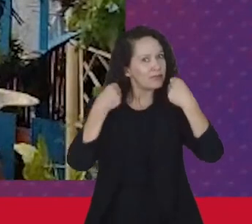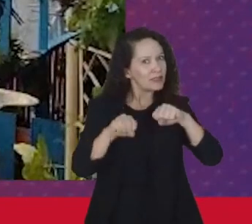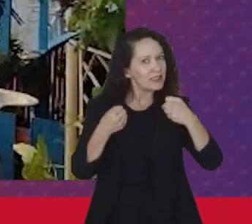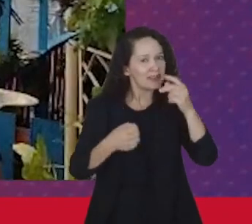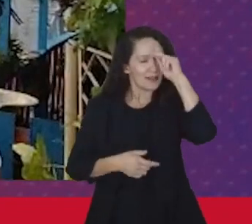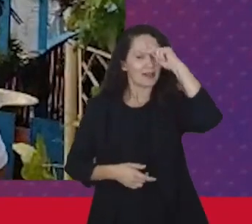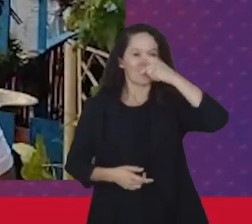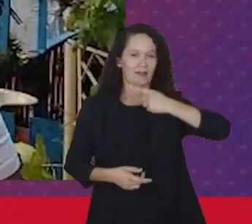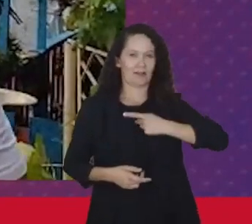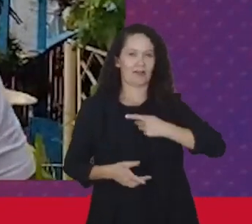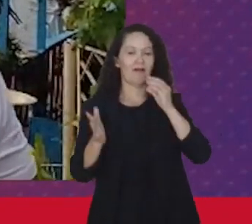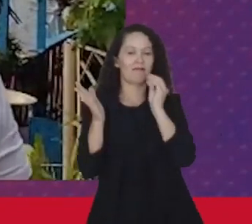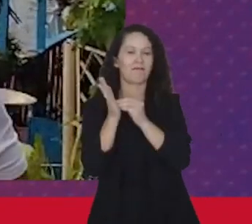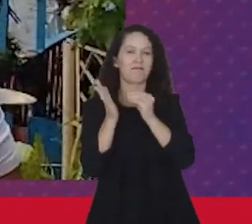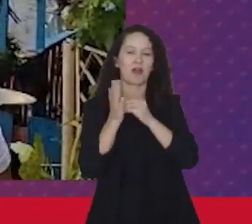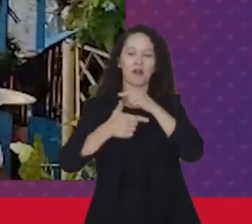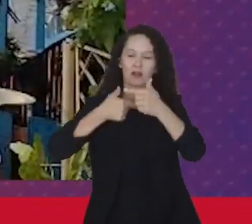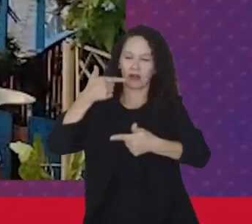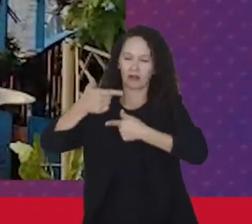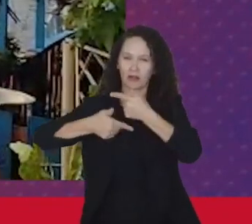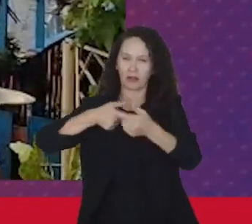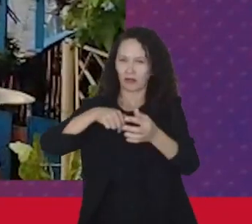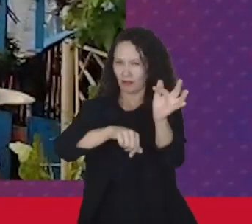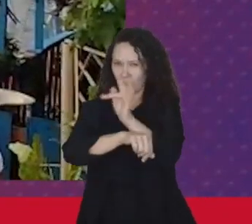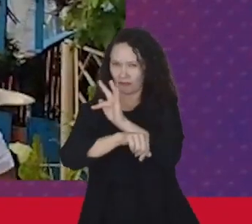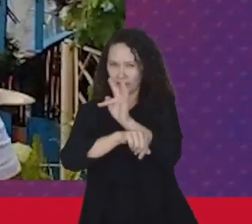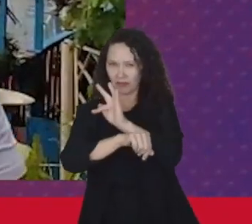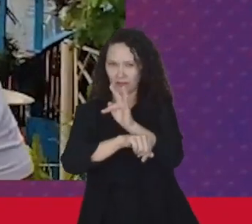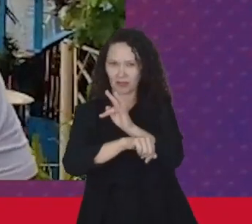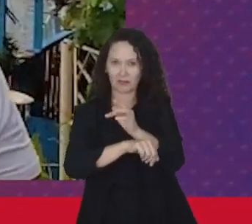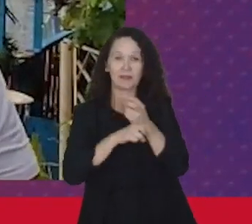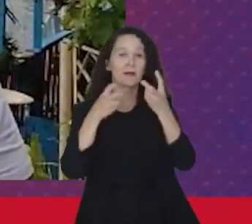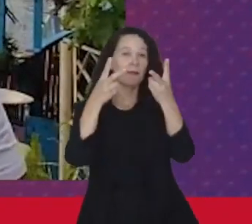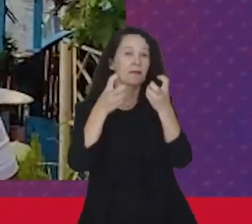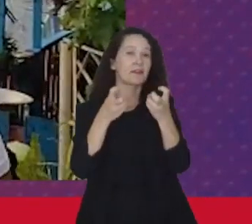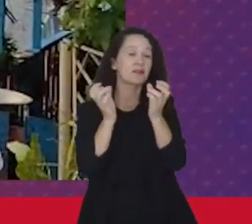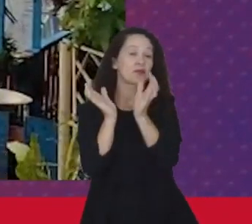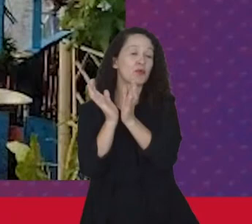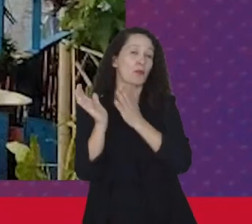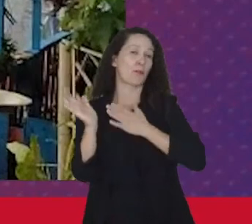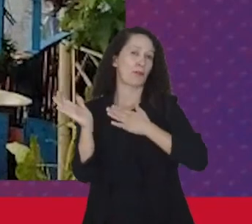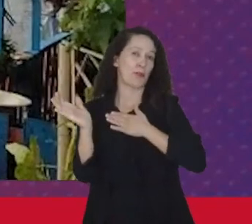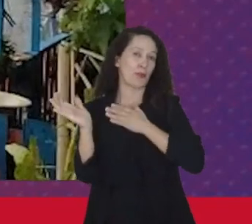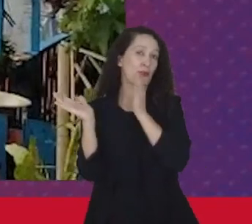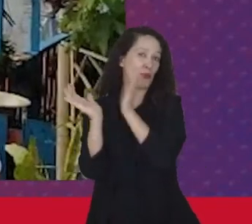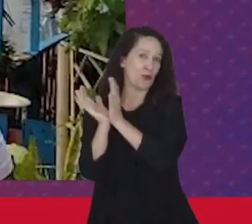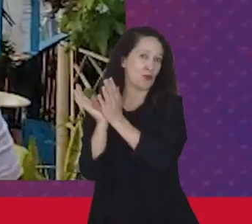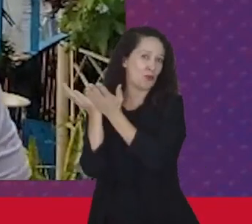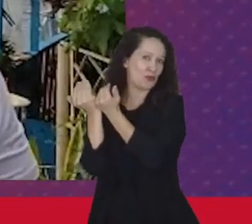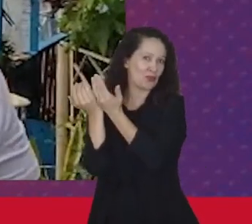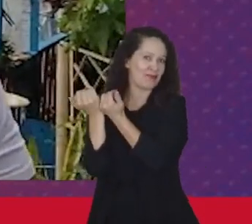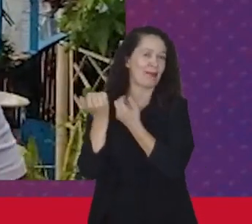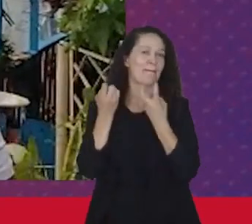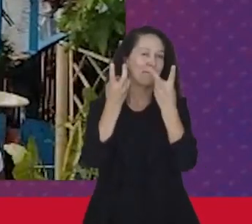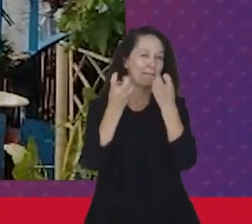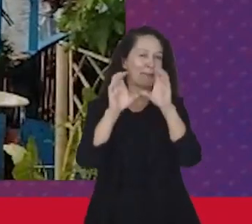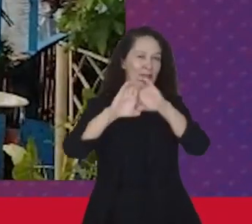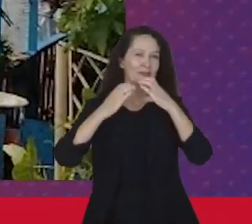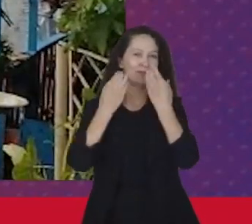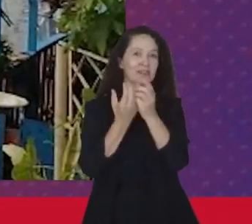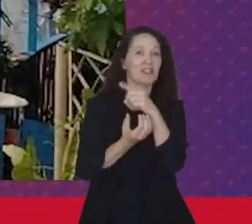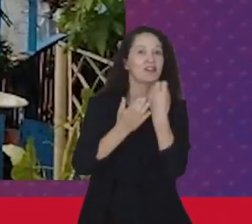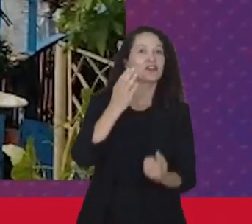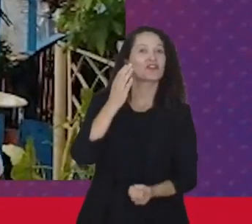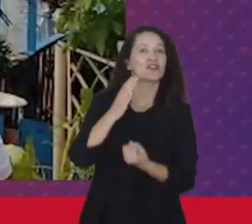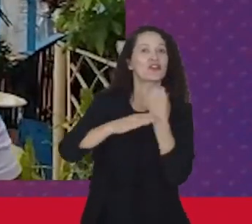necessidade da falta de emprego que foi visualizada pelos membros do meu grupo de jovens e da minha comunidade, a gente cria